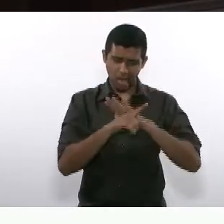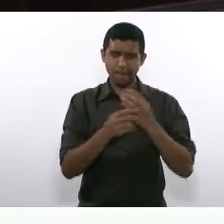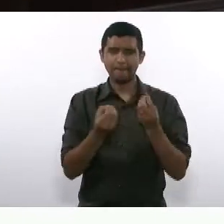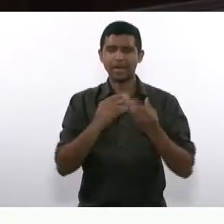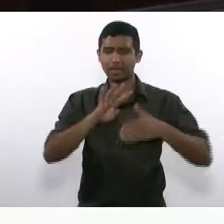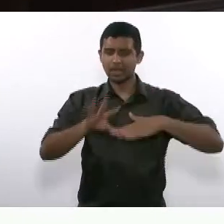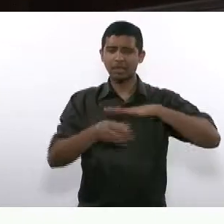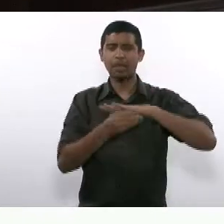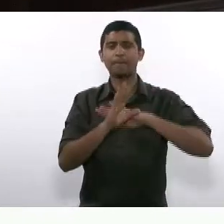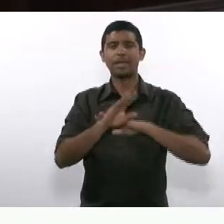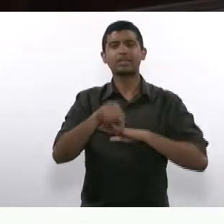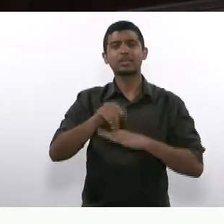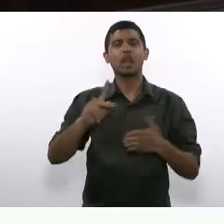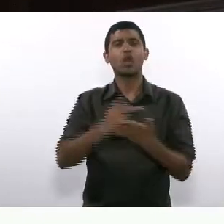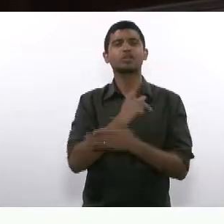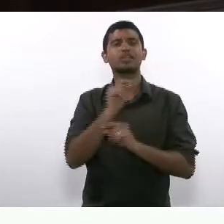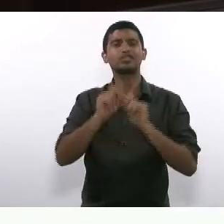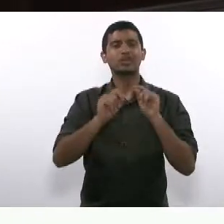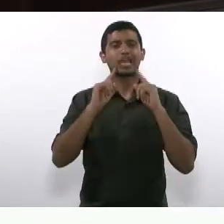nas audiências públicas?